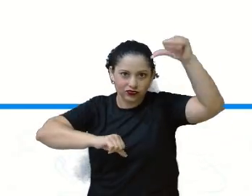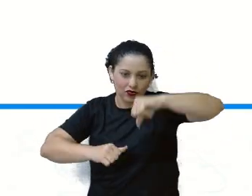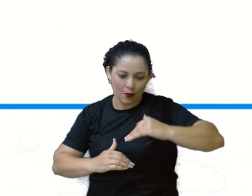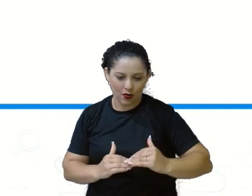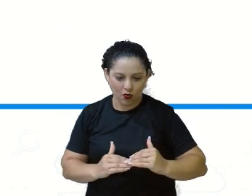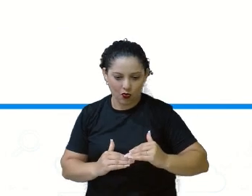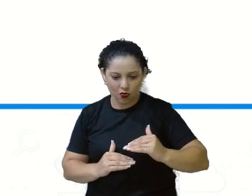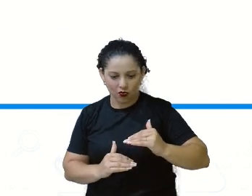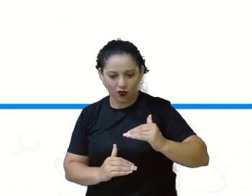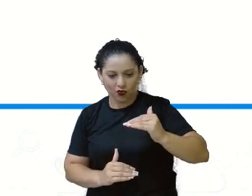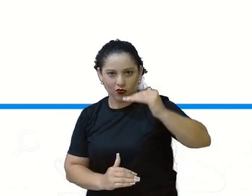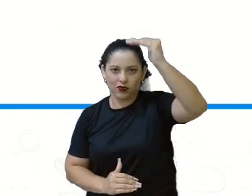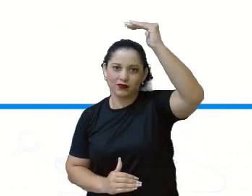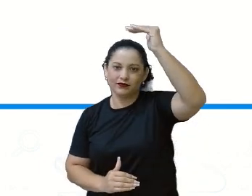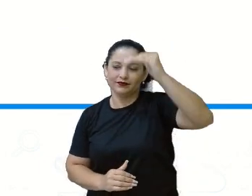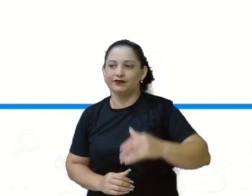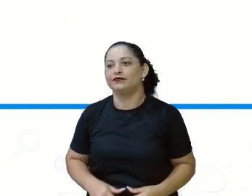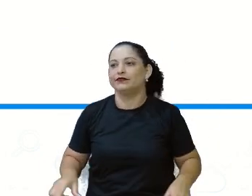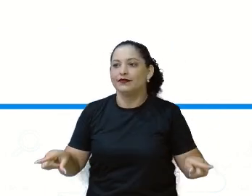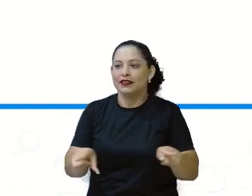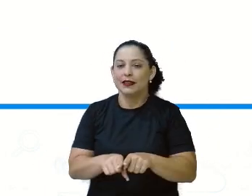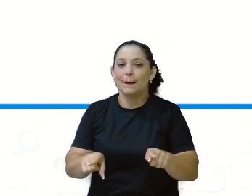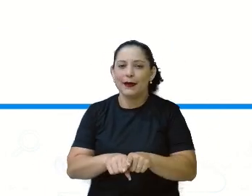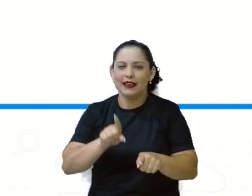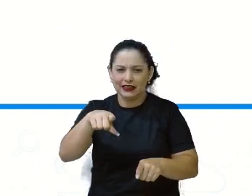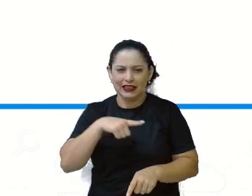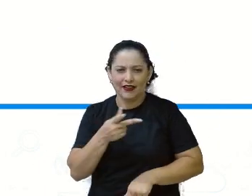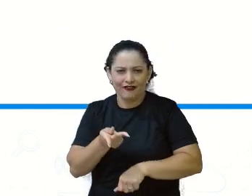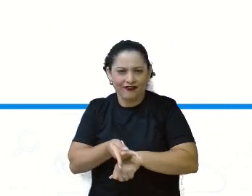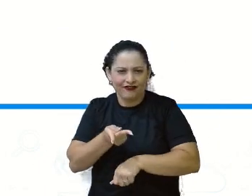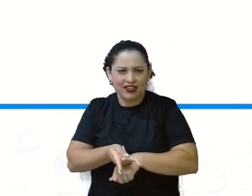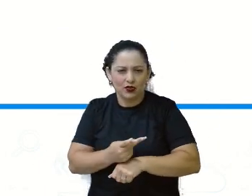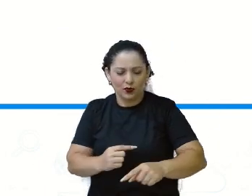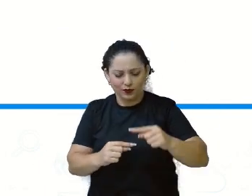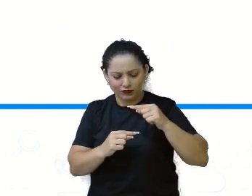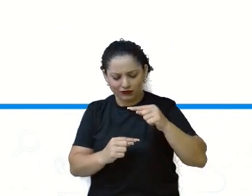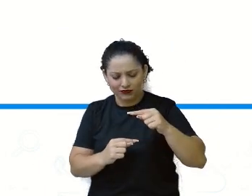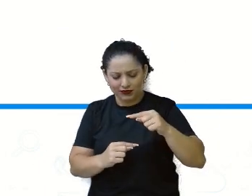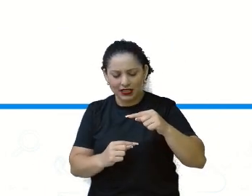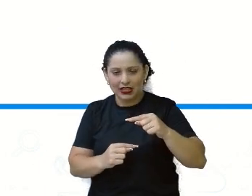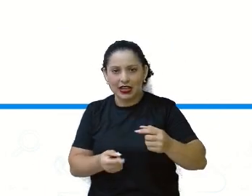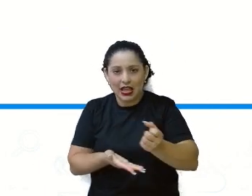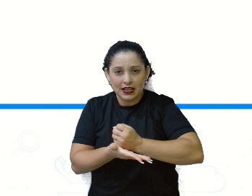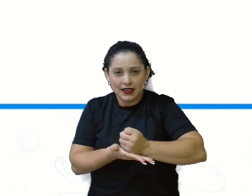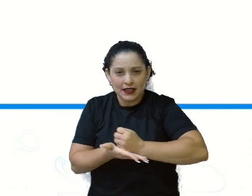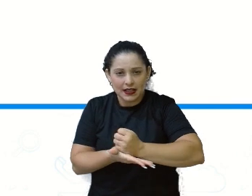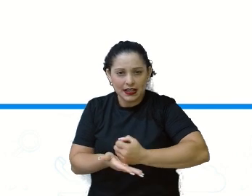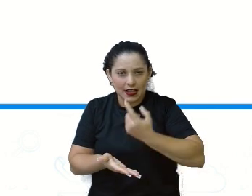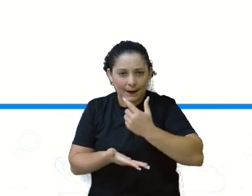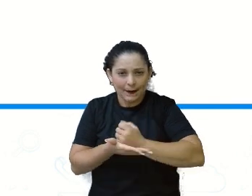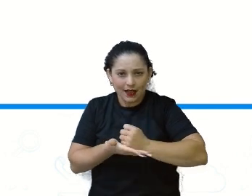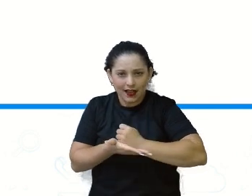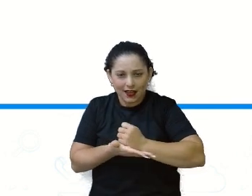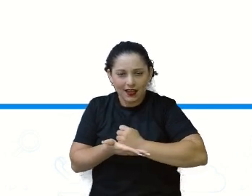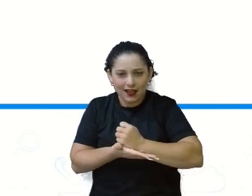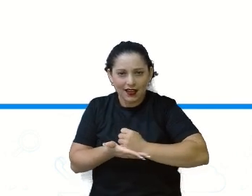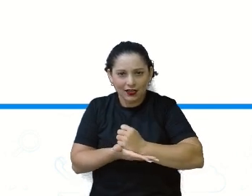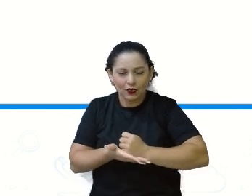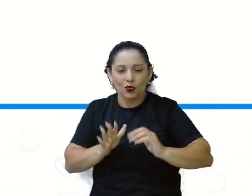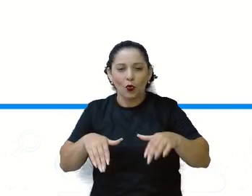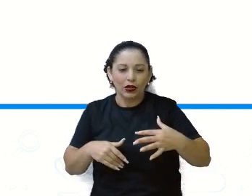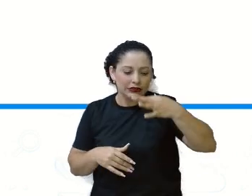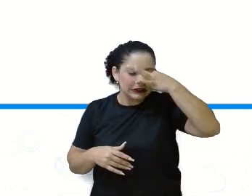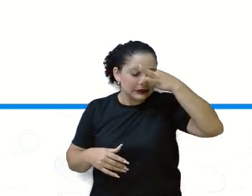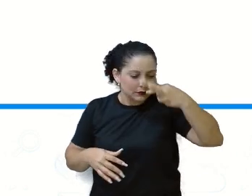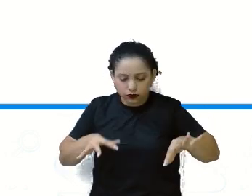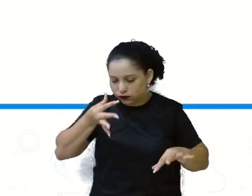Aqui a gente tem aqueles xaropes, né? Aqueles vidrinhos de xarope pequenos que a gente encontra em farmácia. Quando a gente está